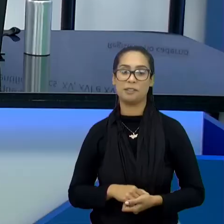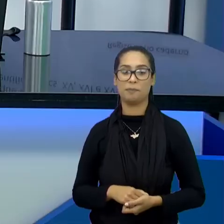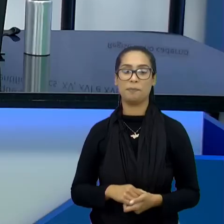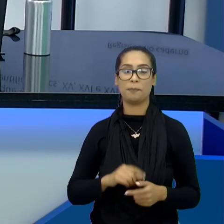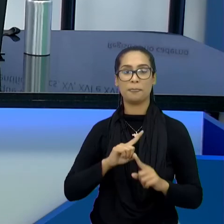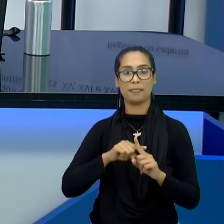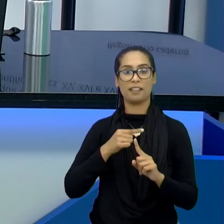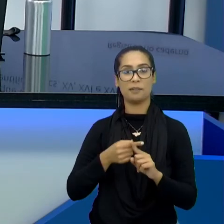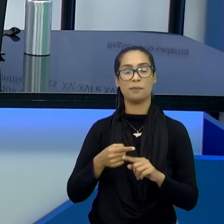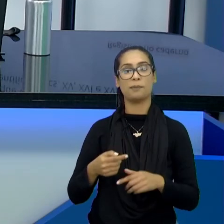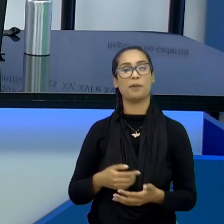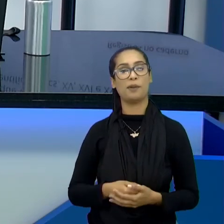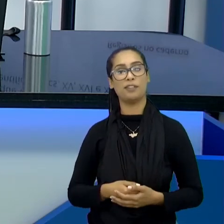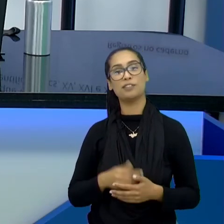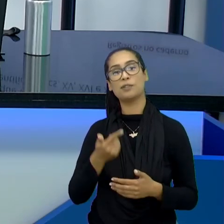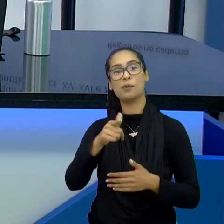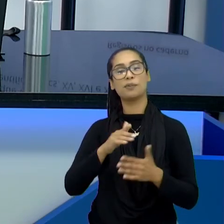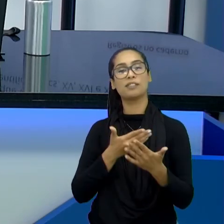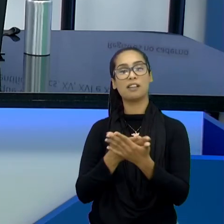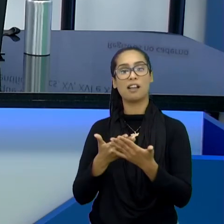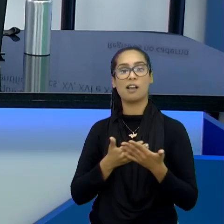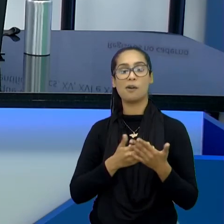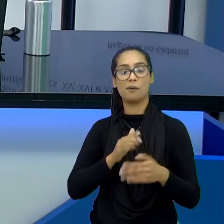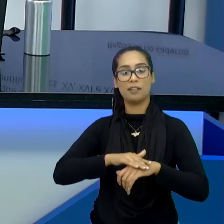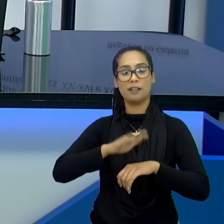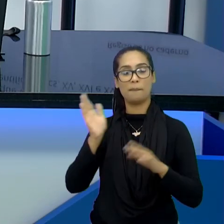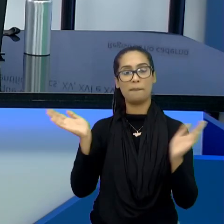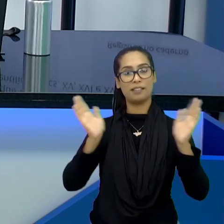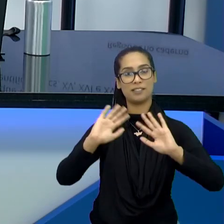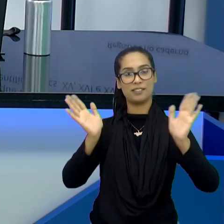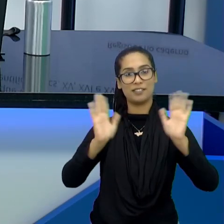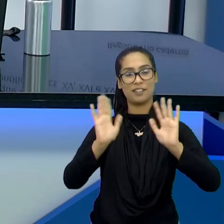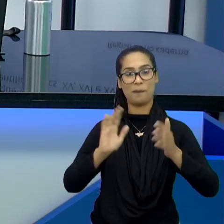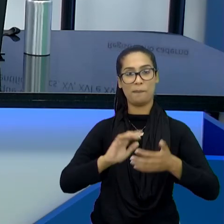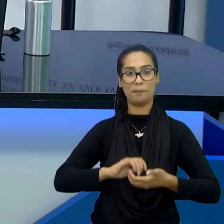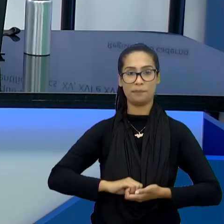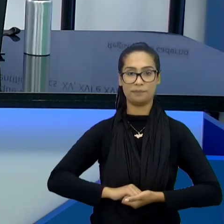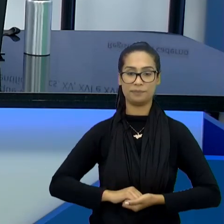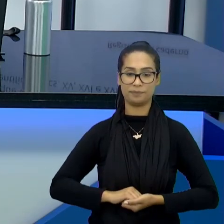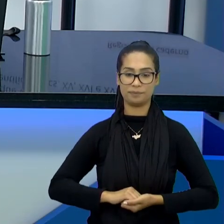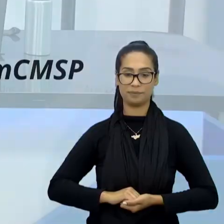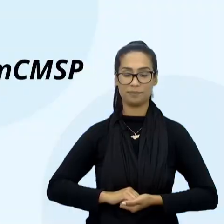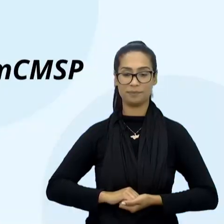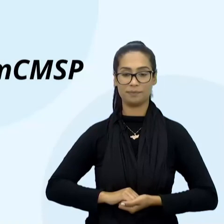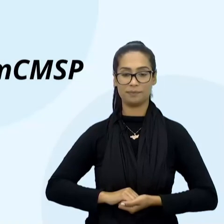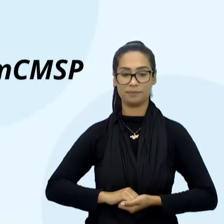Obrigada, professor Alcides. Um abraço para você. Até a próxima. Tchau, gente. Até breve.